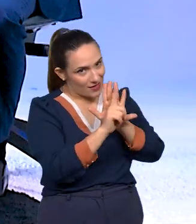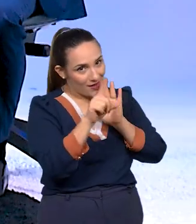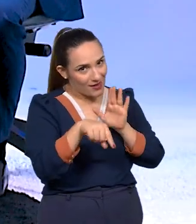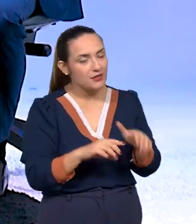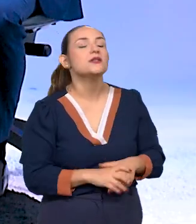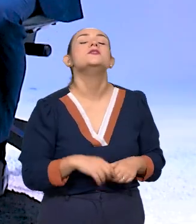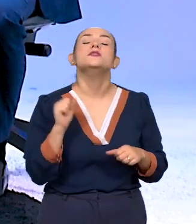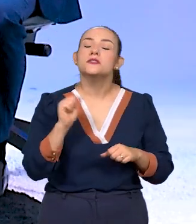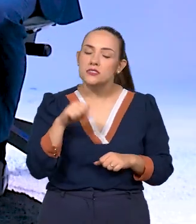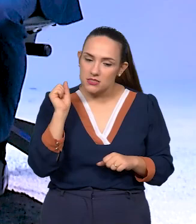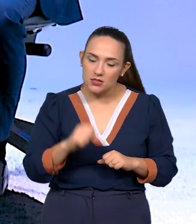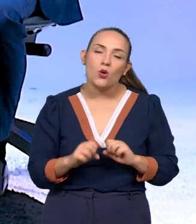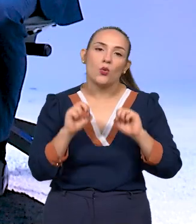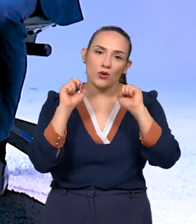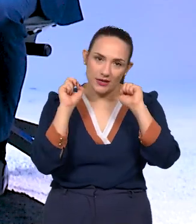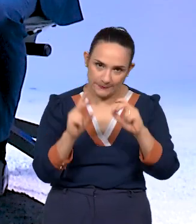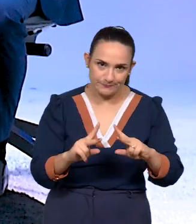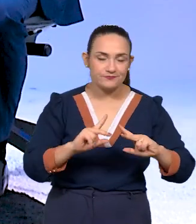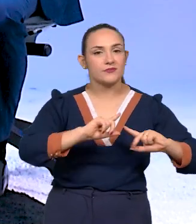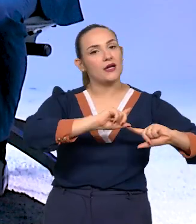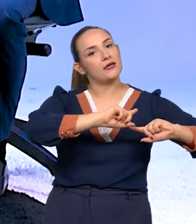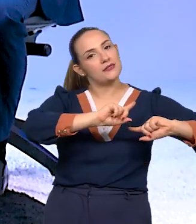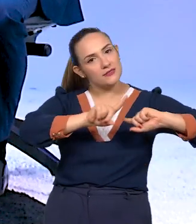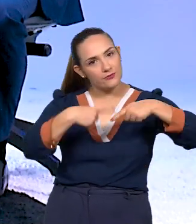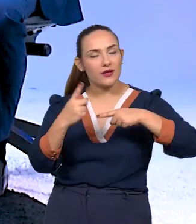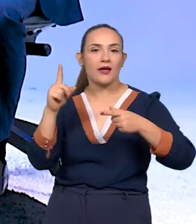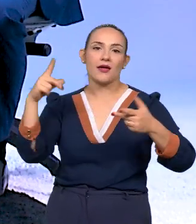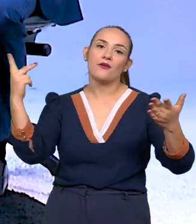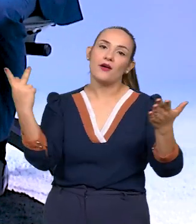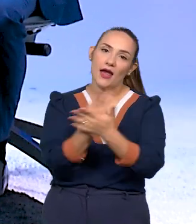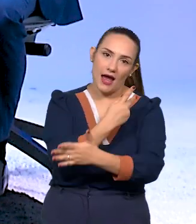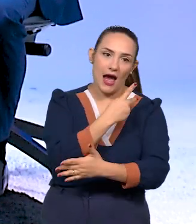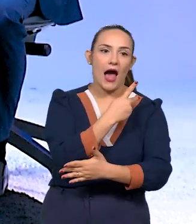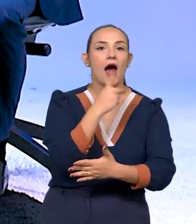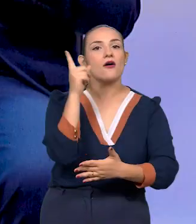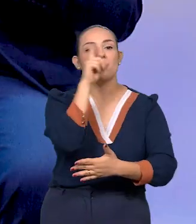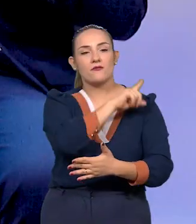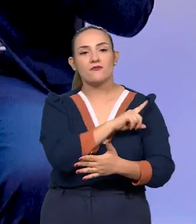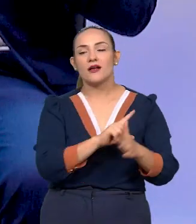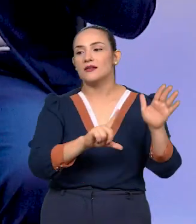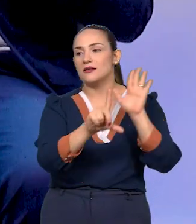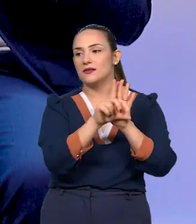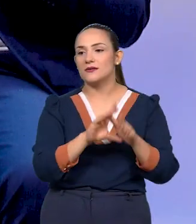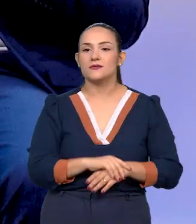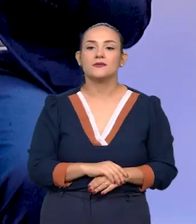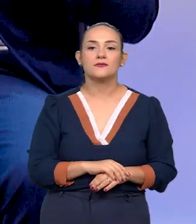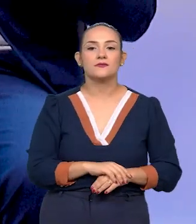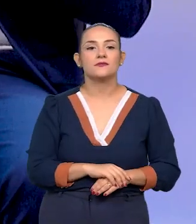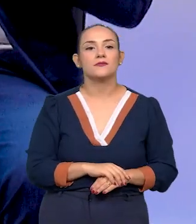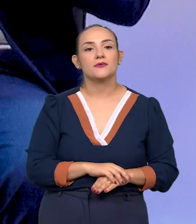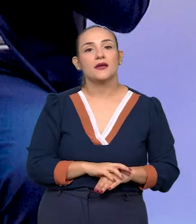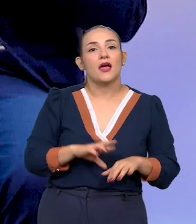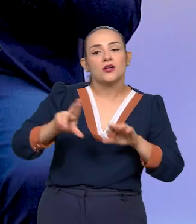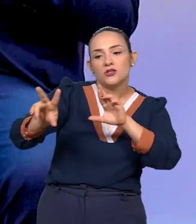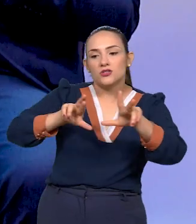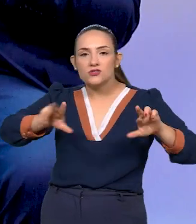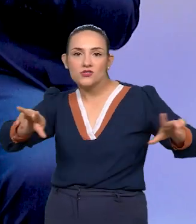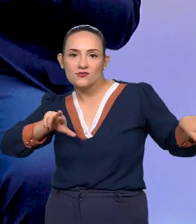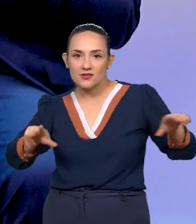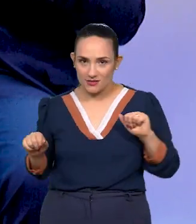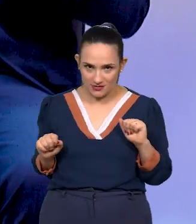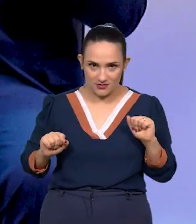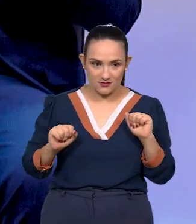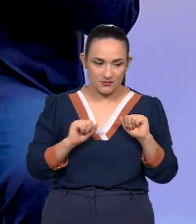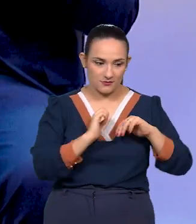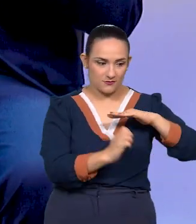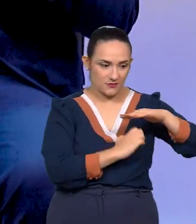lei. Existência da própria lei, só que isso são por um erro formal da lei. Um erro formal, mas isso são situações individuais,